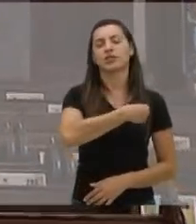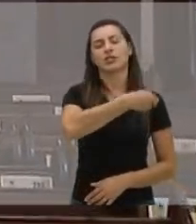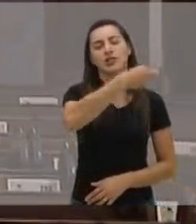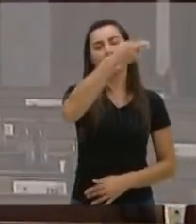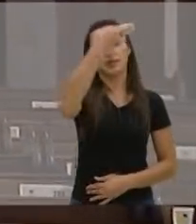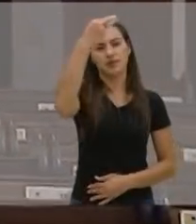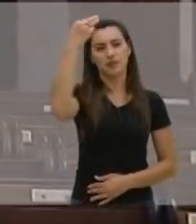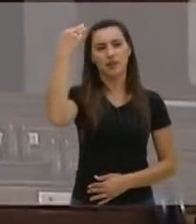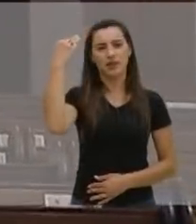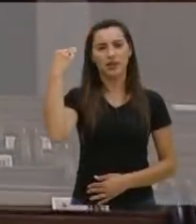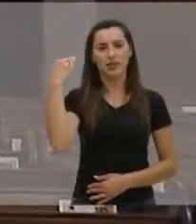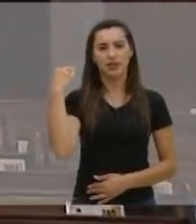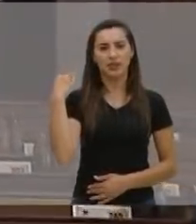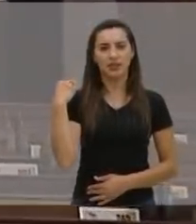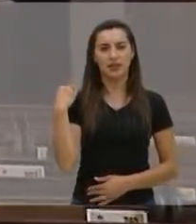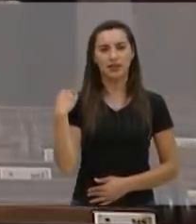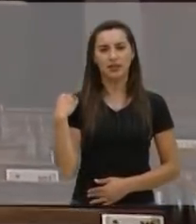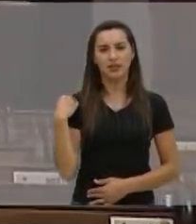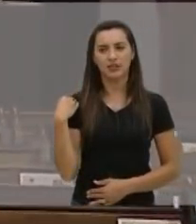Maria,